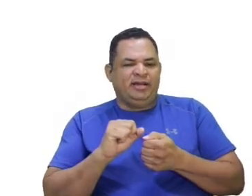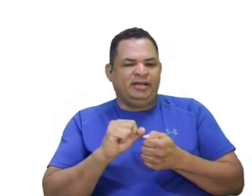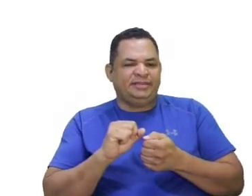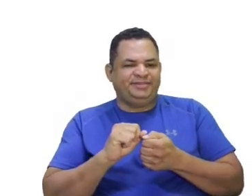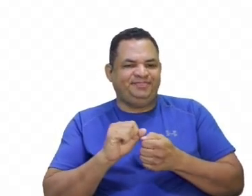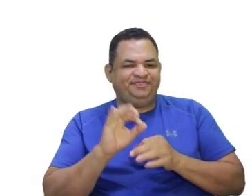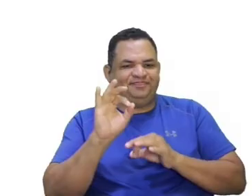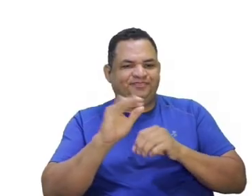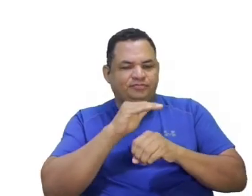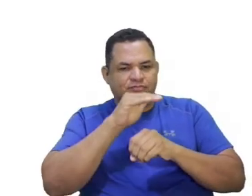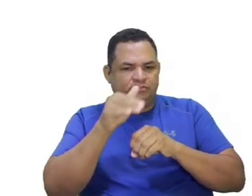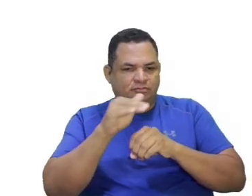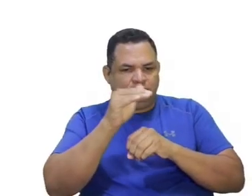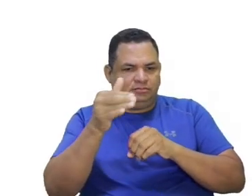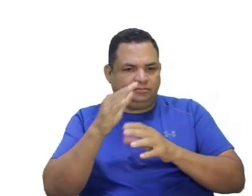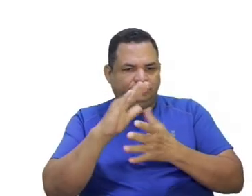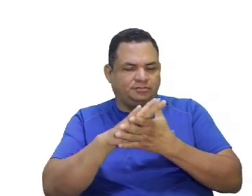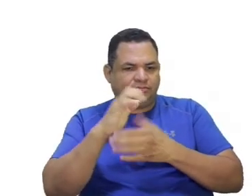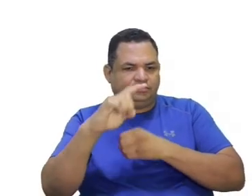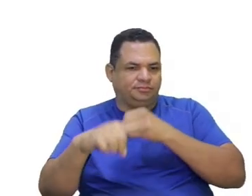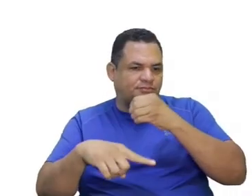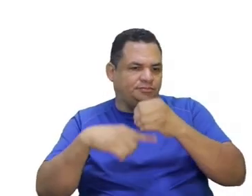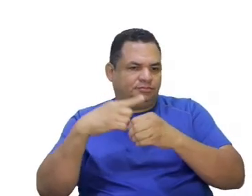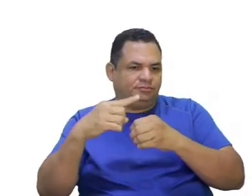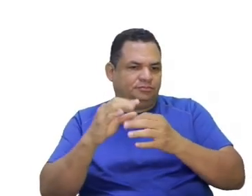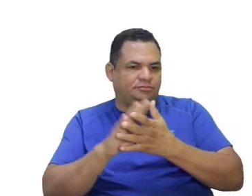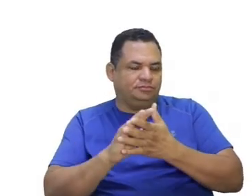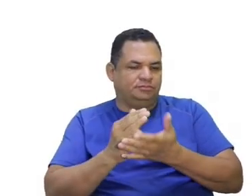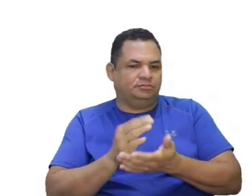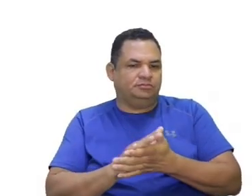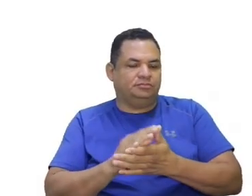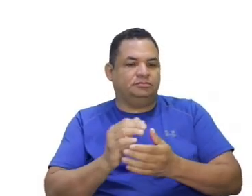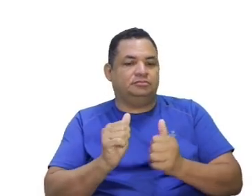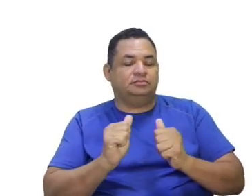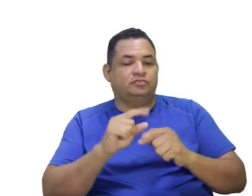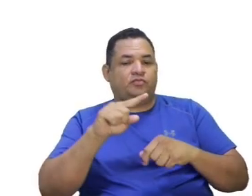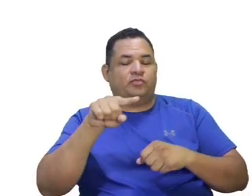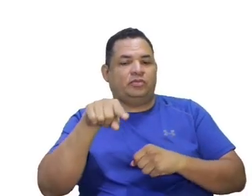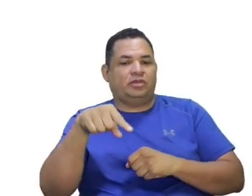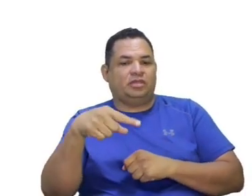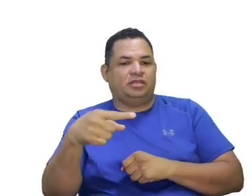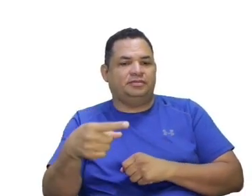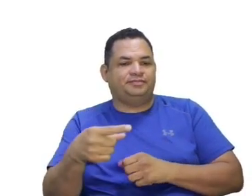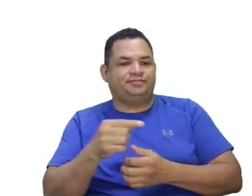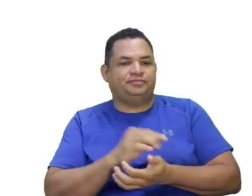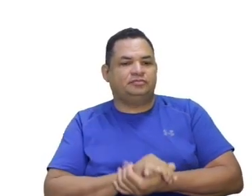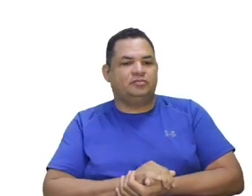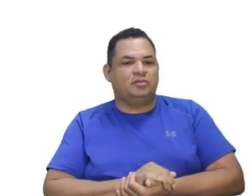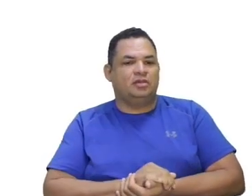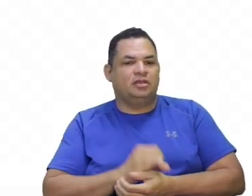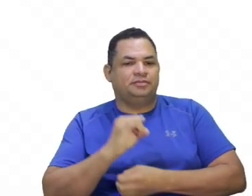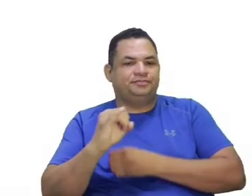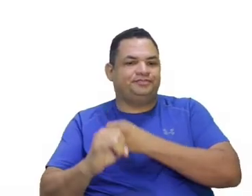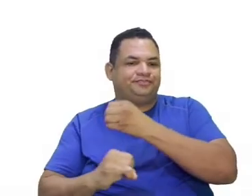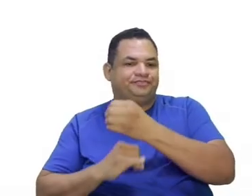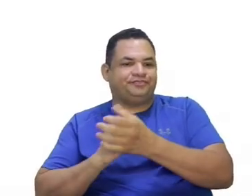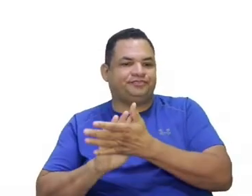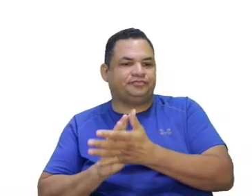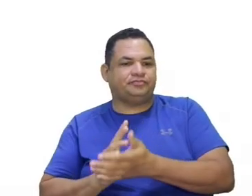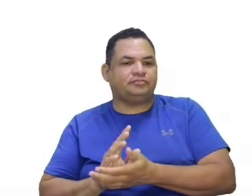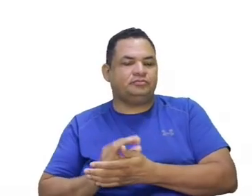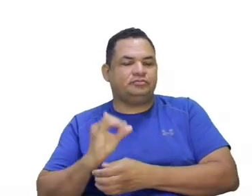a distribuição do nosso átomo neutro, depois do nosso íon, né, o